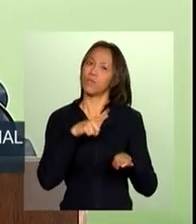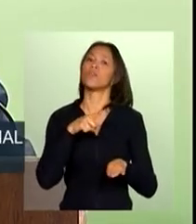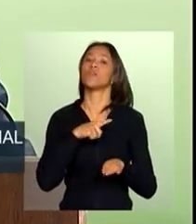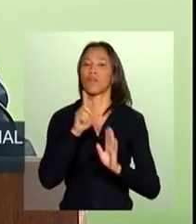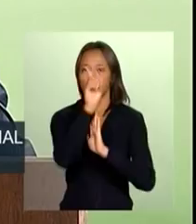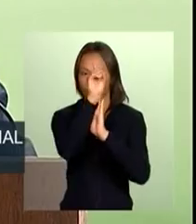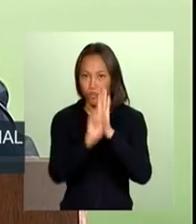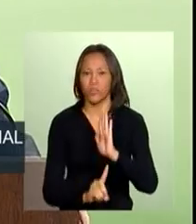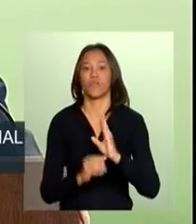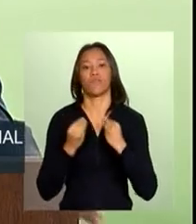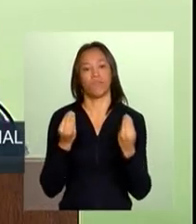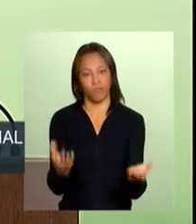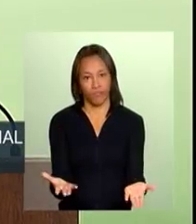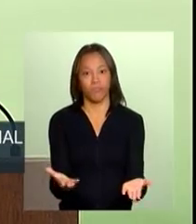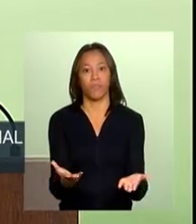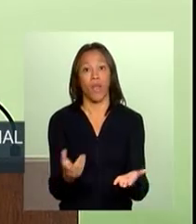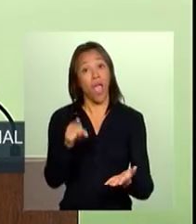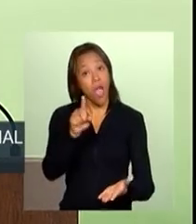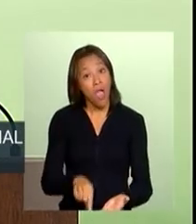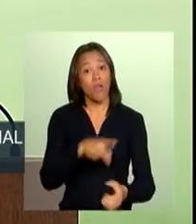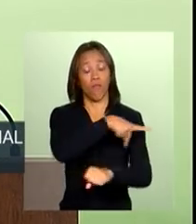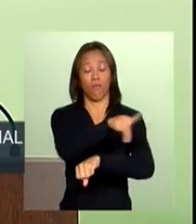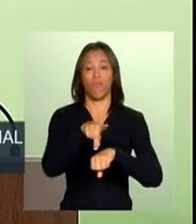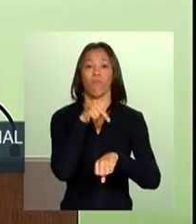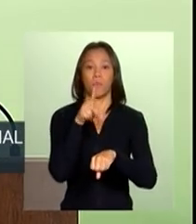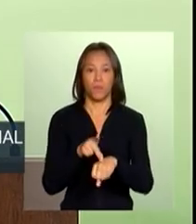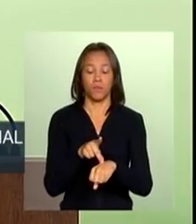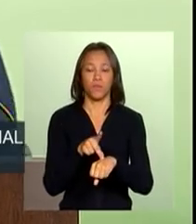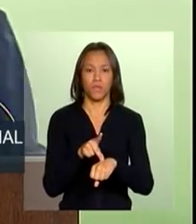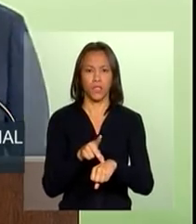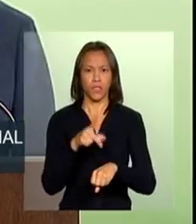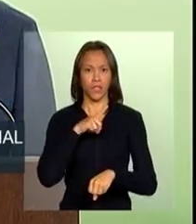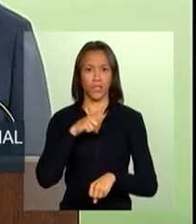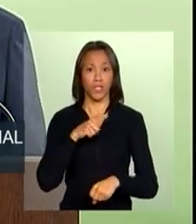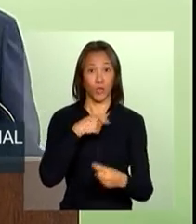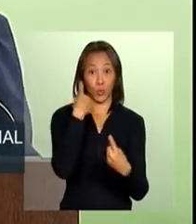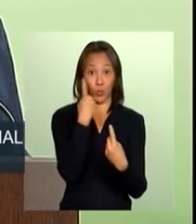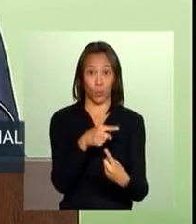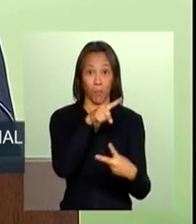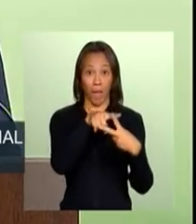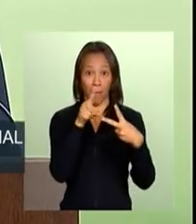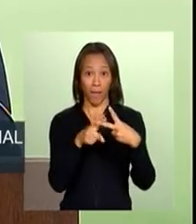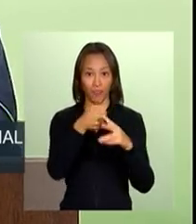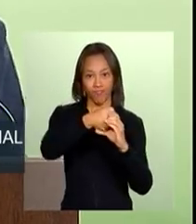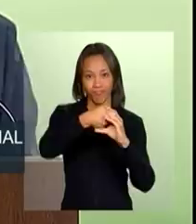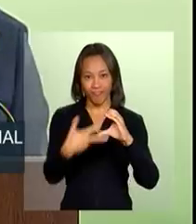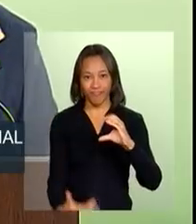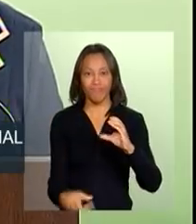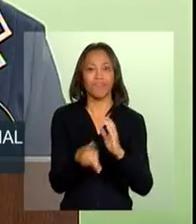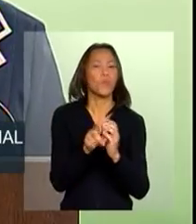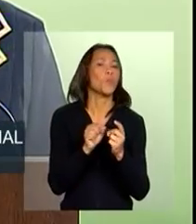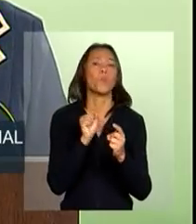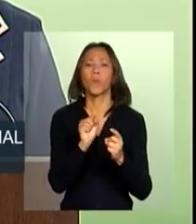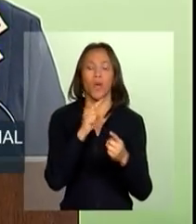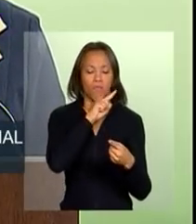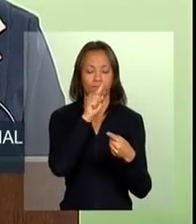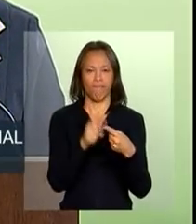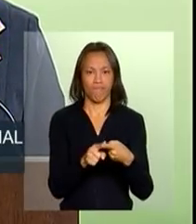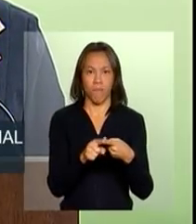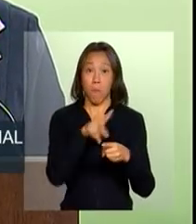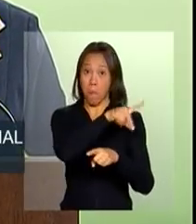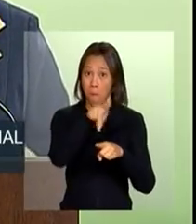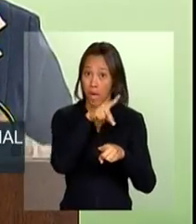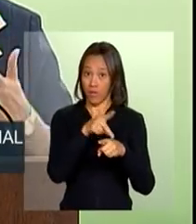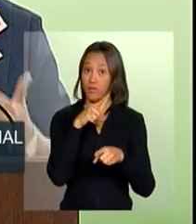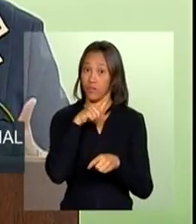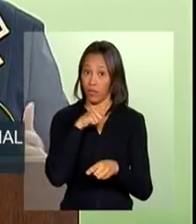estar garantida. Esse é um país que tem duas características. É um país que